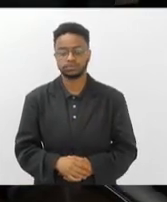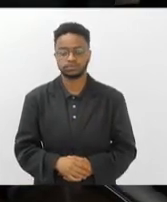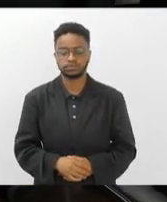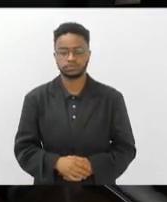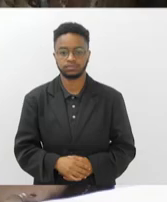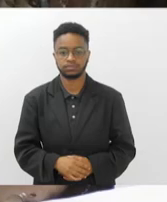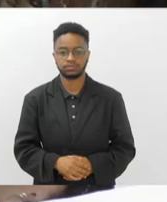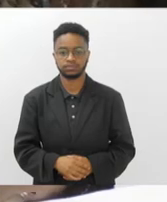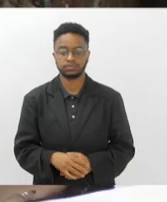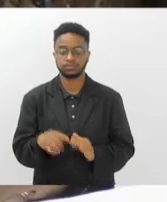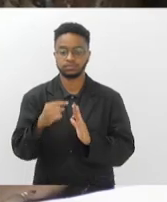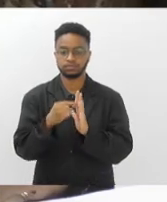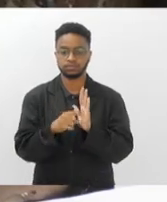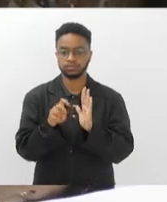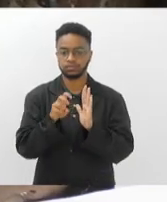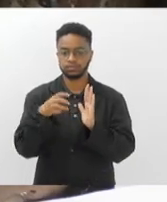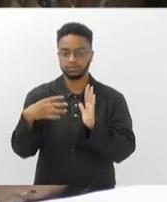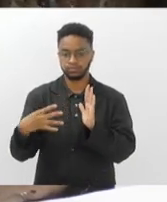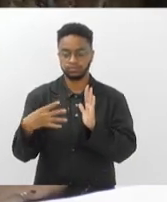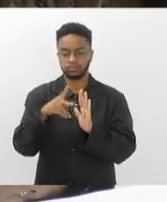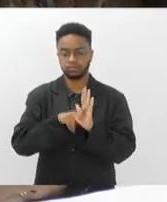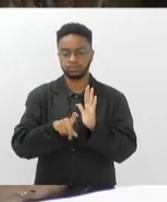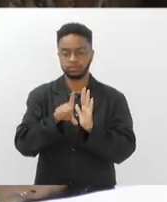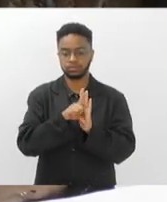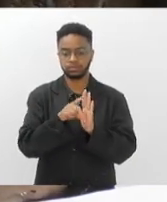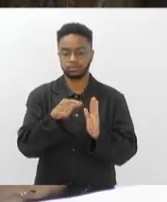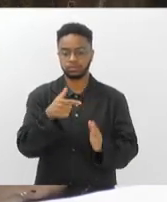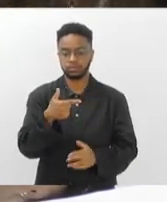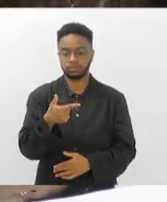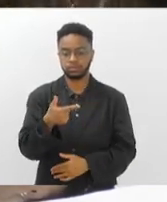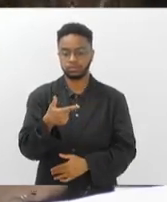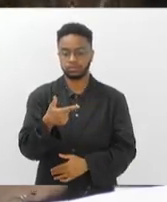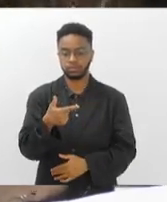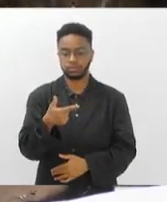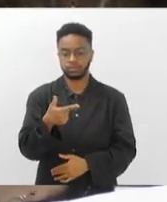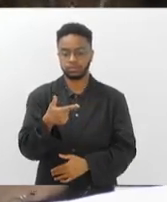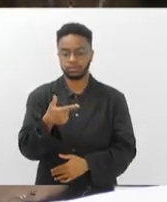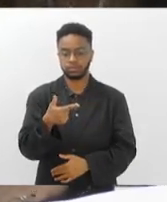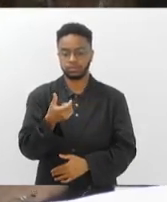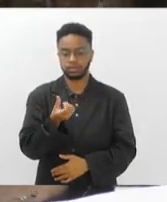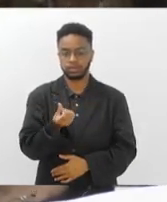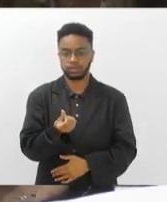Então, item 54 da pauta, projeto de lei número